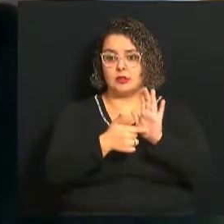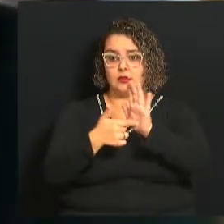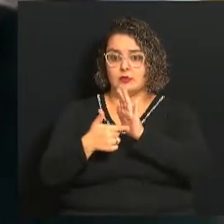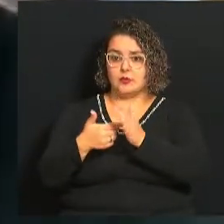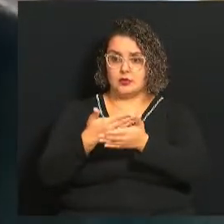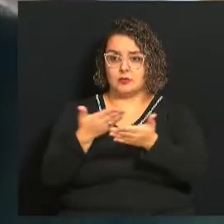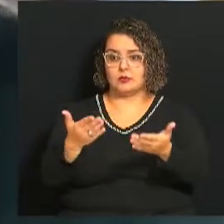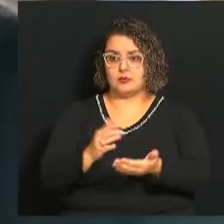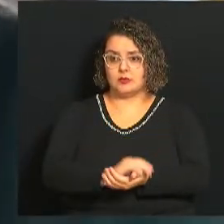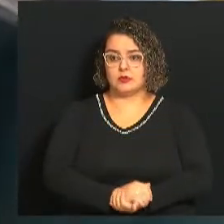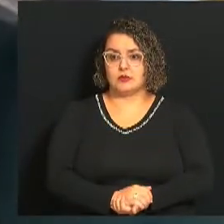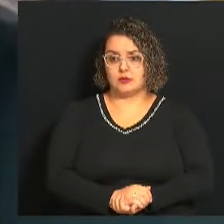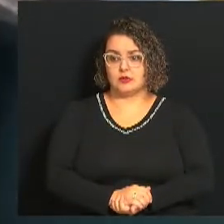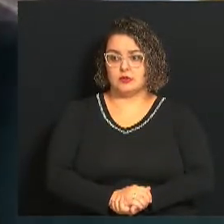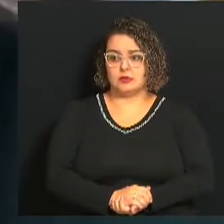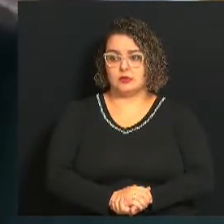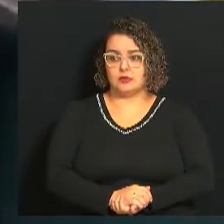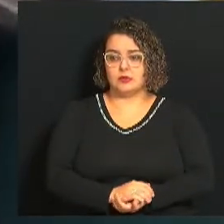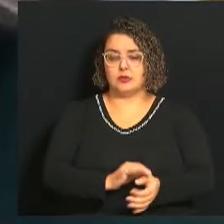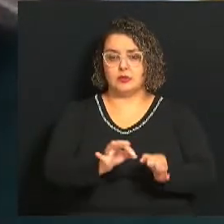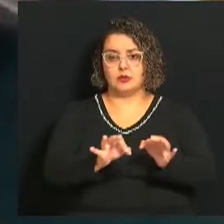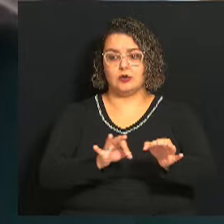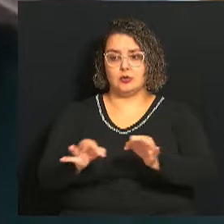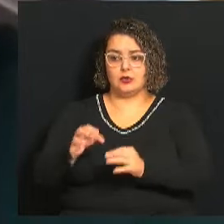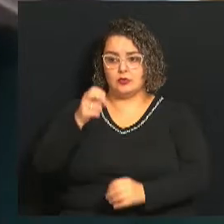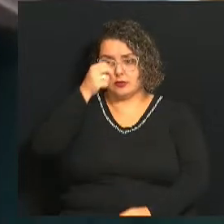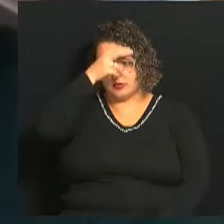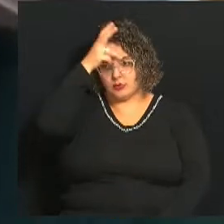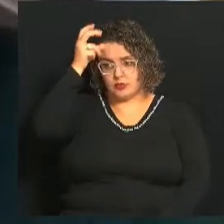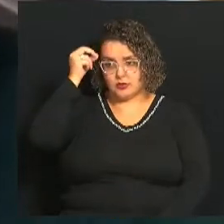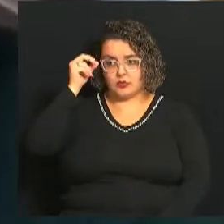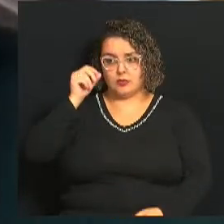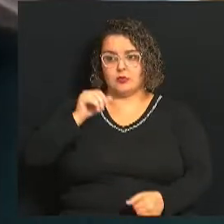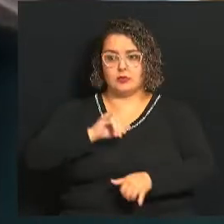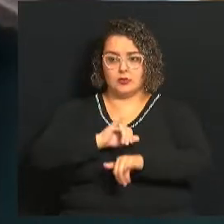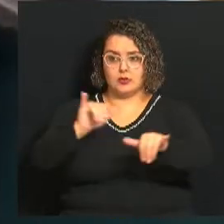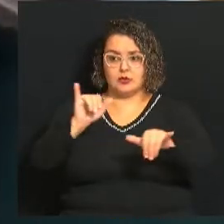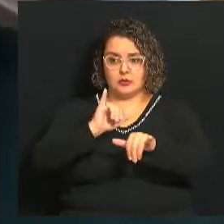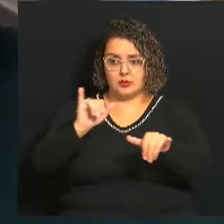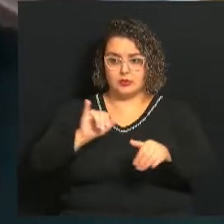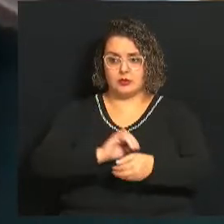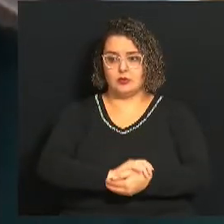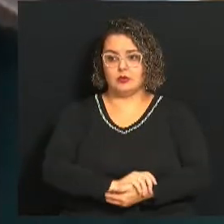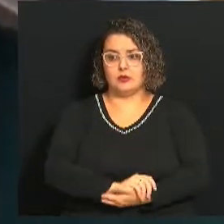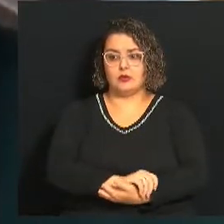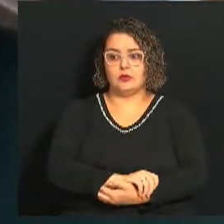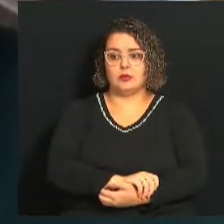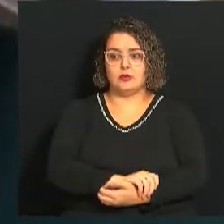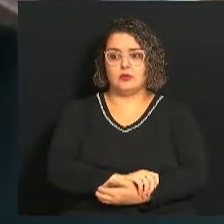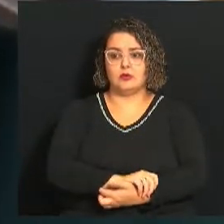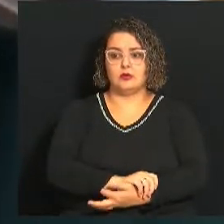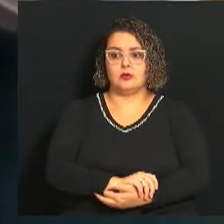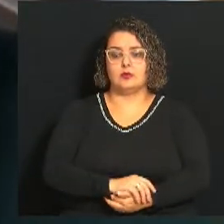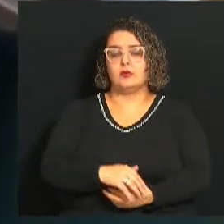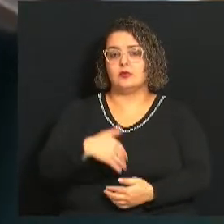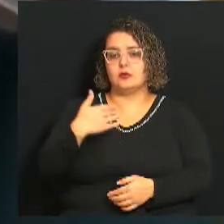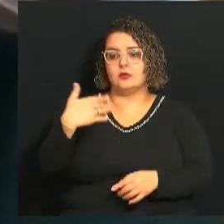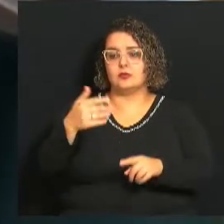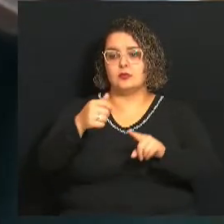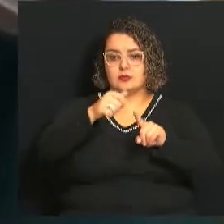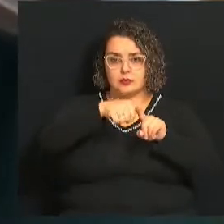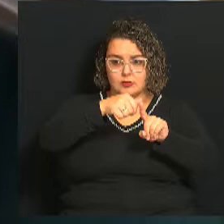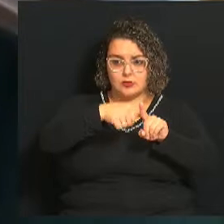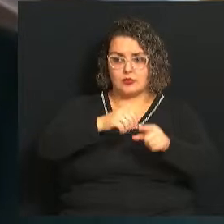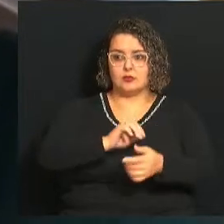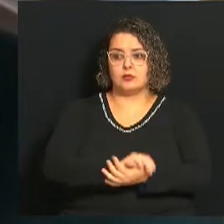aqui um plano que o prefeito vai divulgar nos próximos meses, que é o projeto